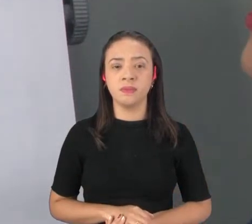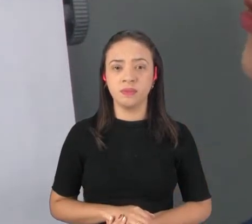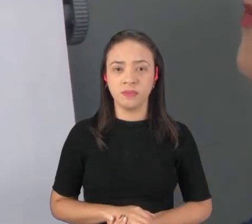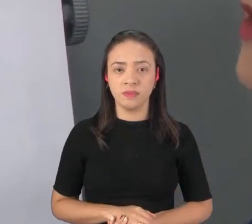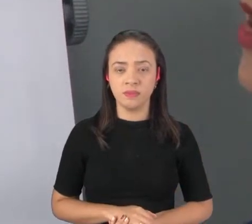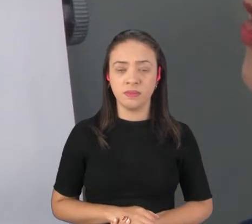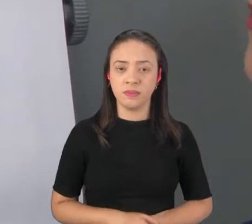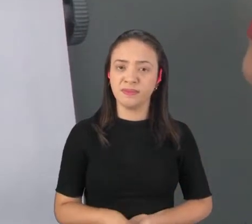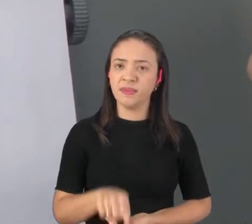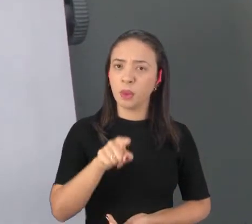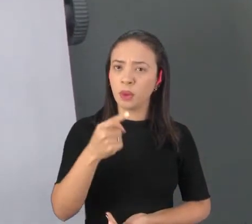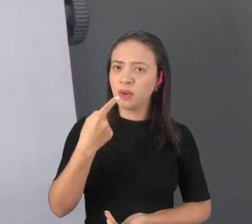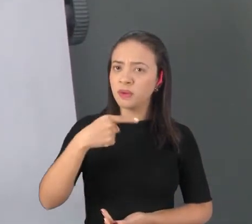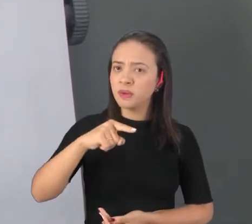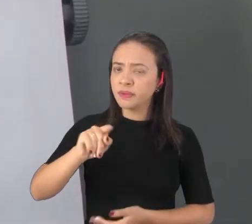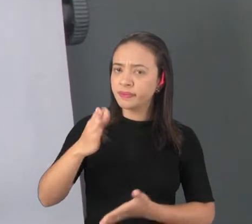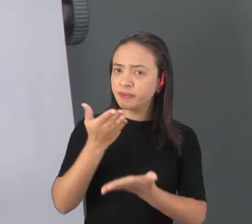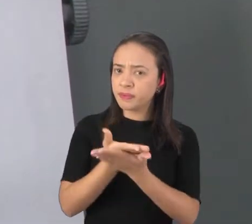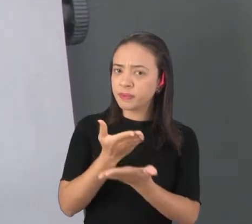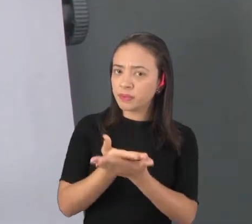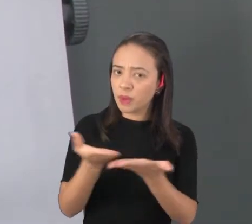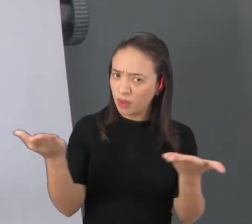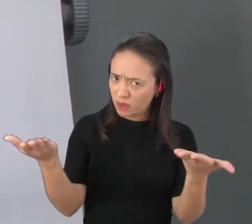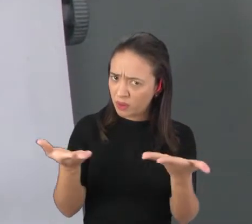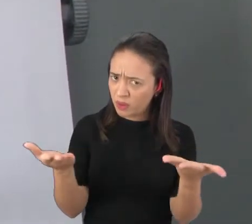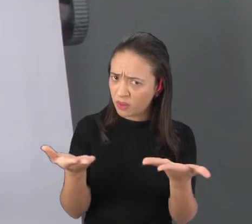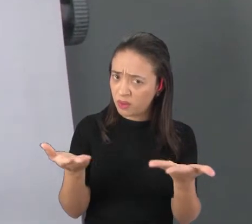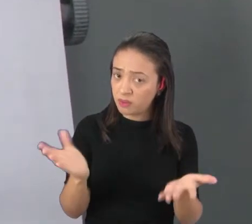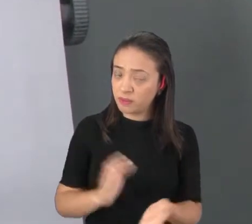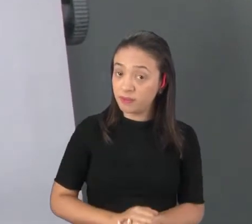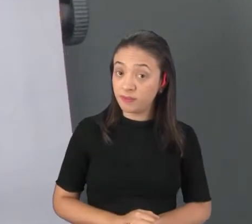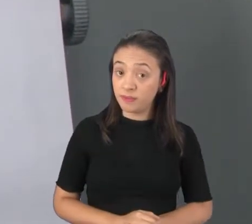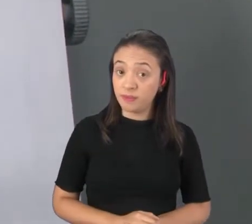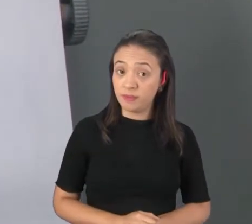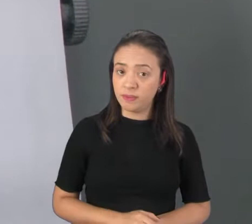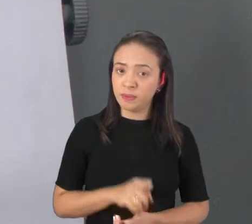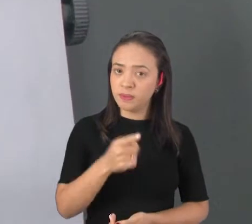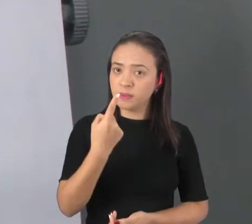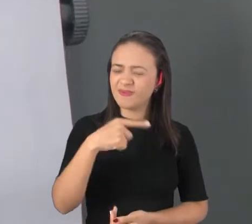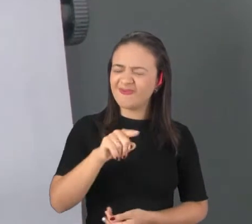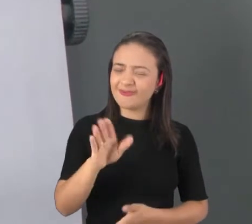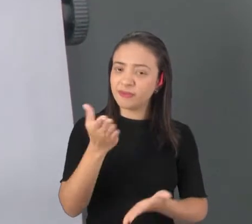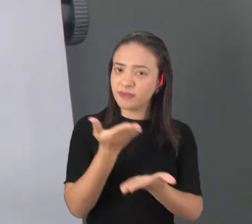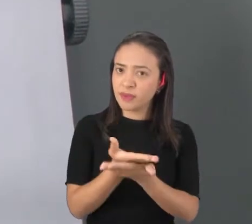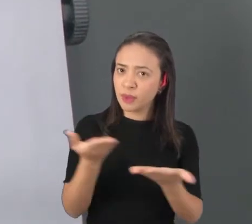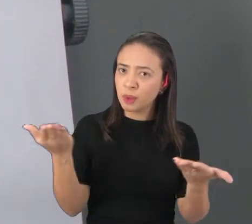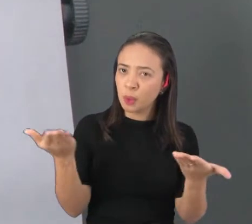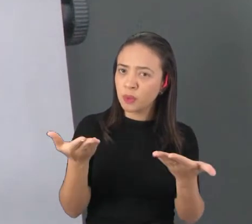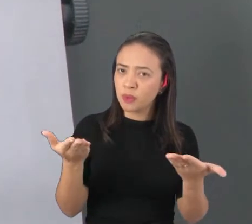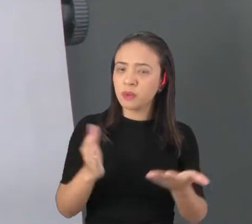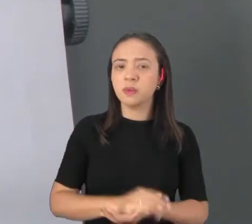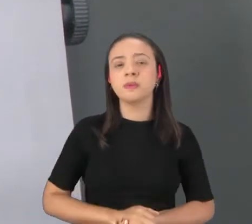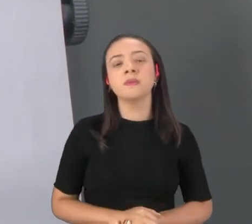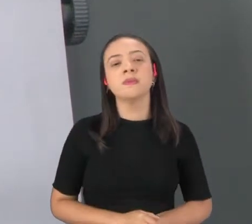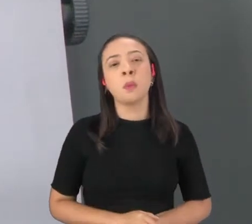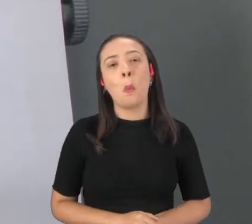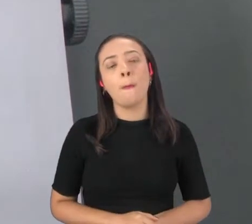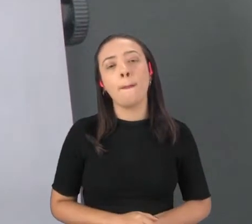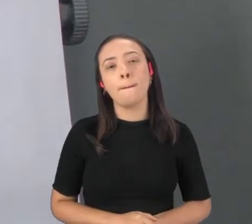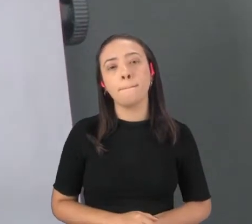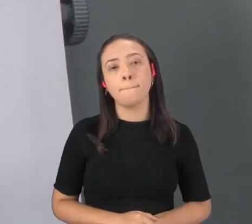Letra C, ó. Você vai à aula hoje? Você vai à aula hoje. Se eu fosse usar isso, seria dessa